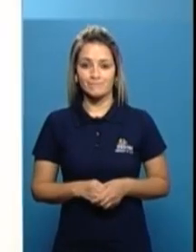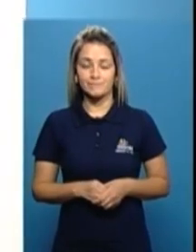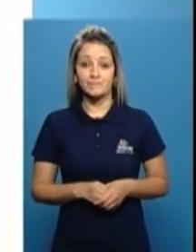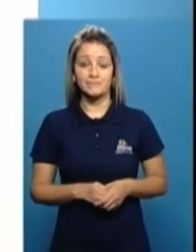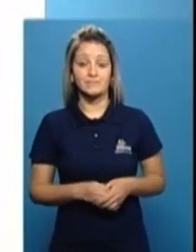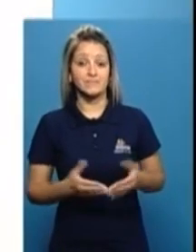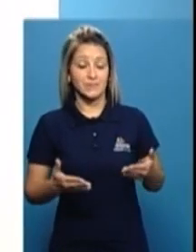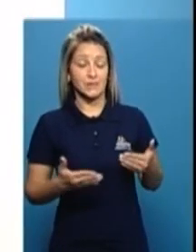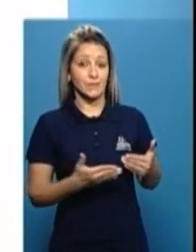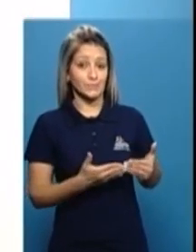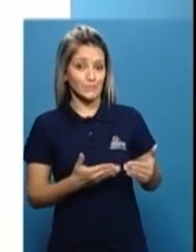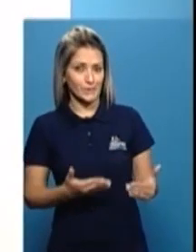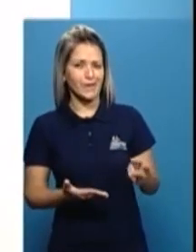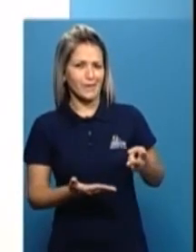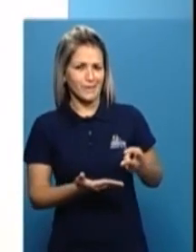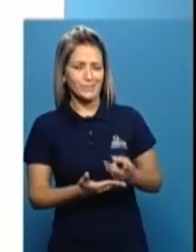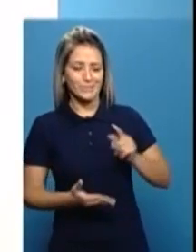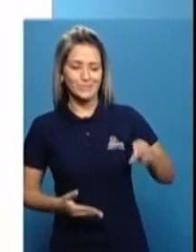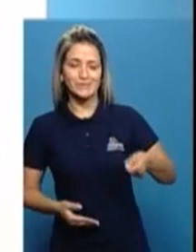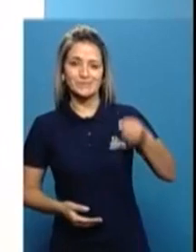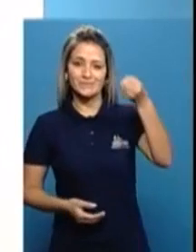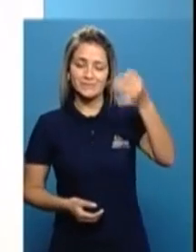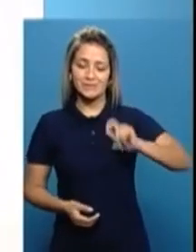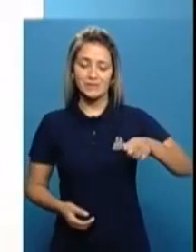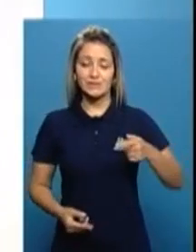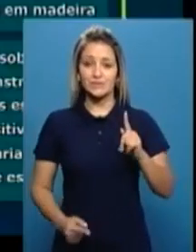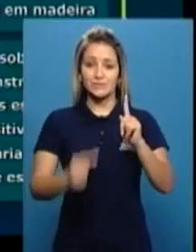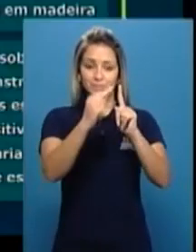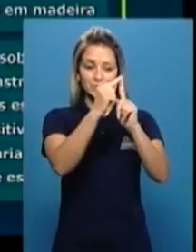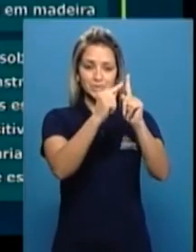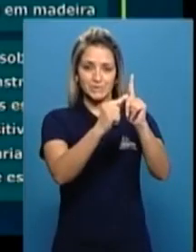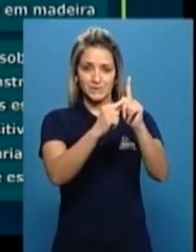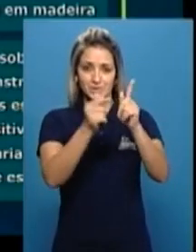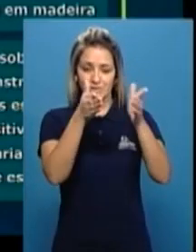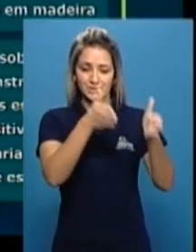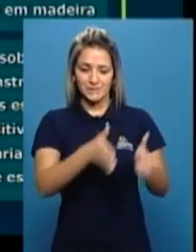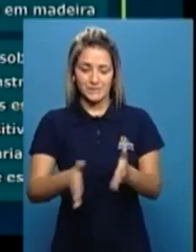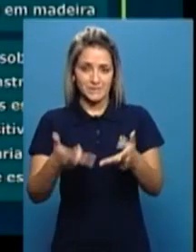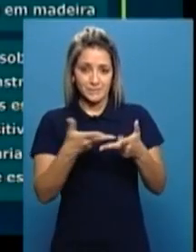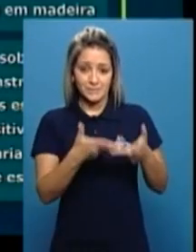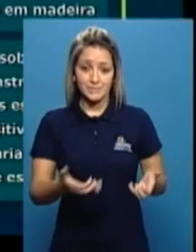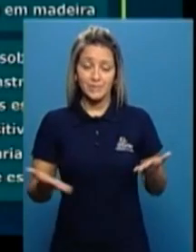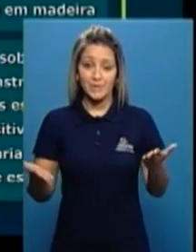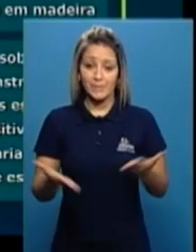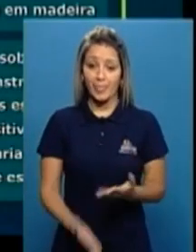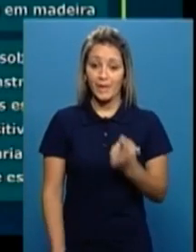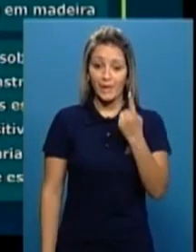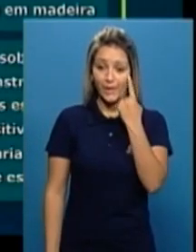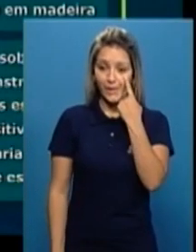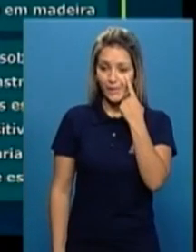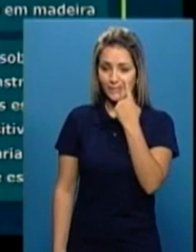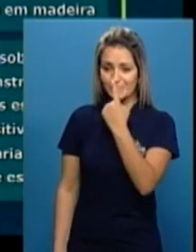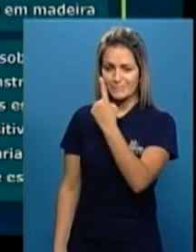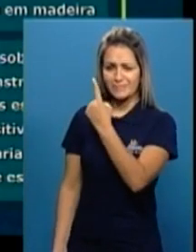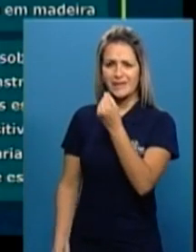Dando continuidade na nossa explanação sobre os tipos de produção, veremos aqui de volta no nosso esquema,